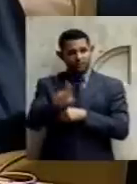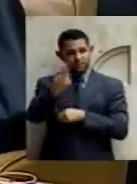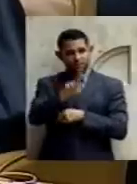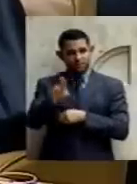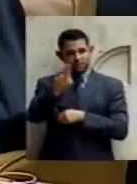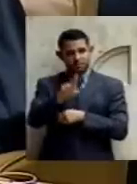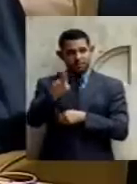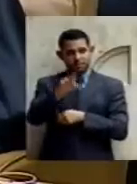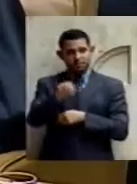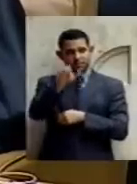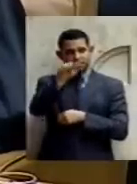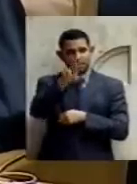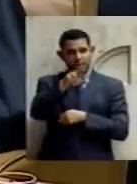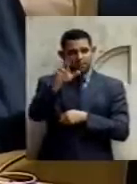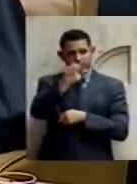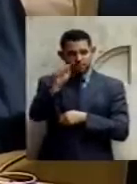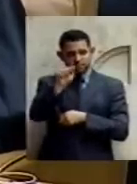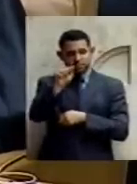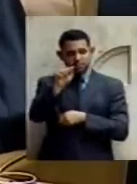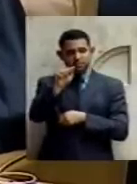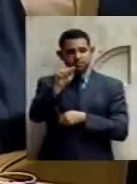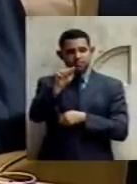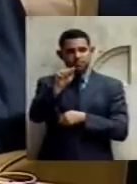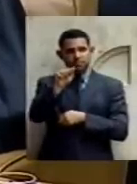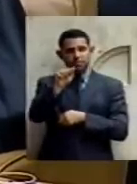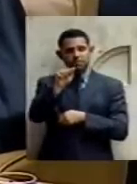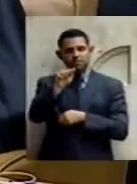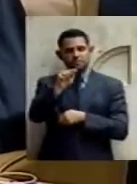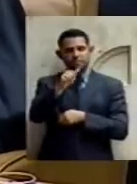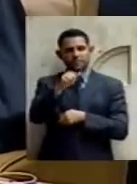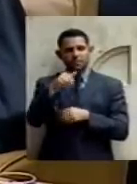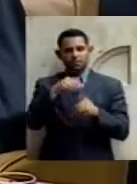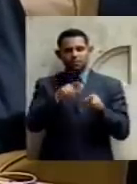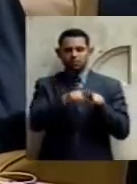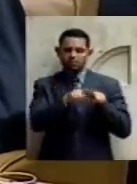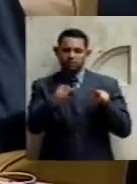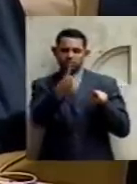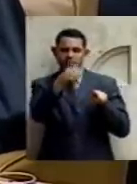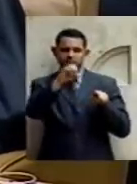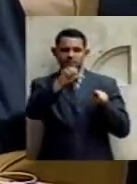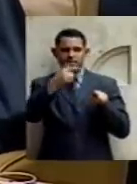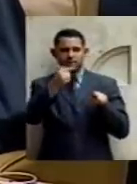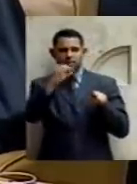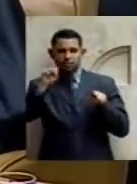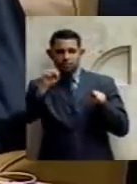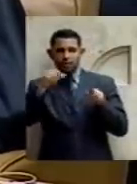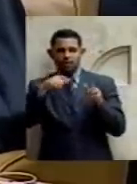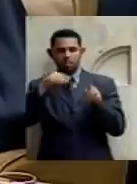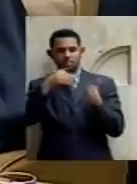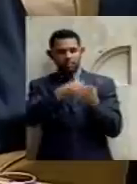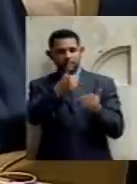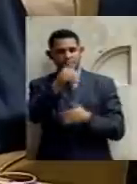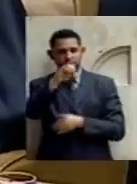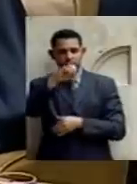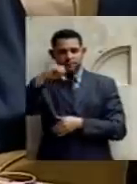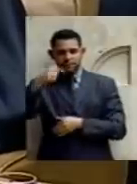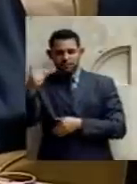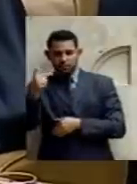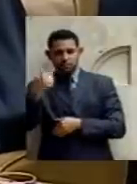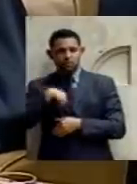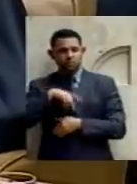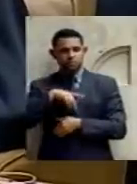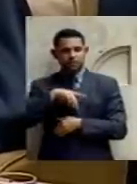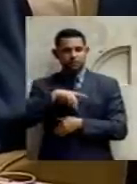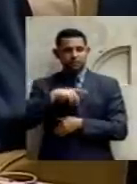de Paris II, Panthéon Assas, entre 1988 a 1992, onde obteve